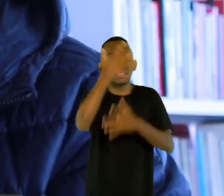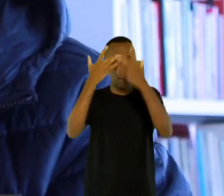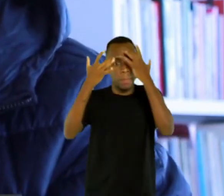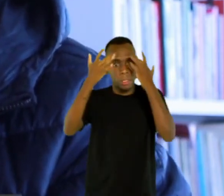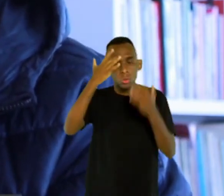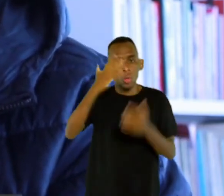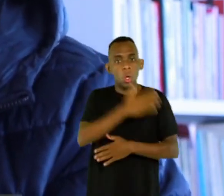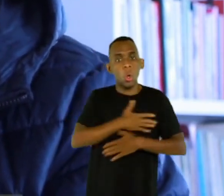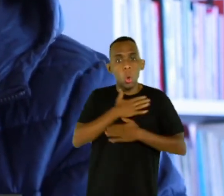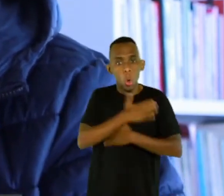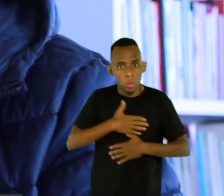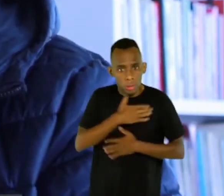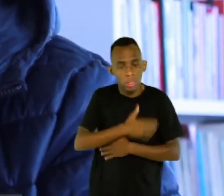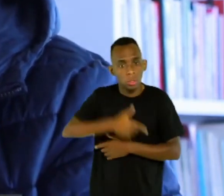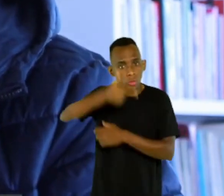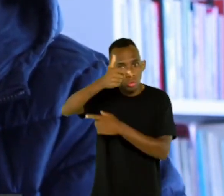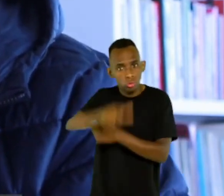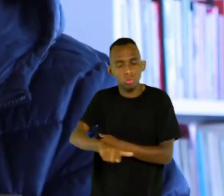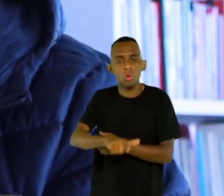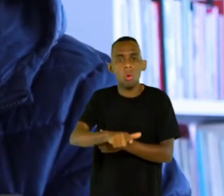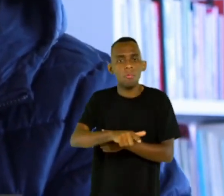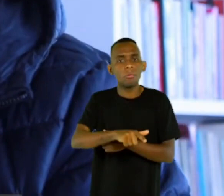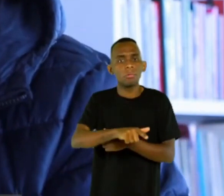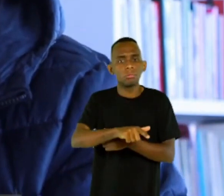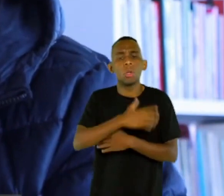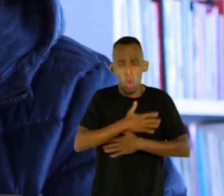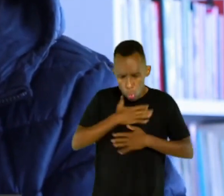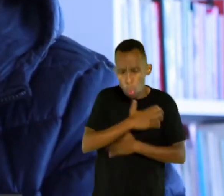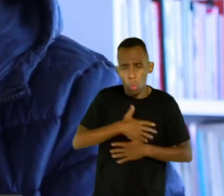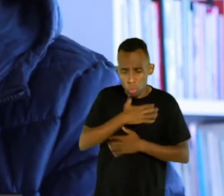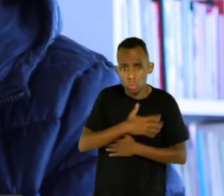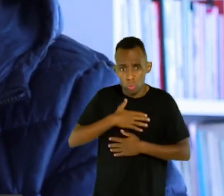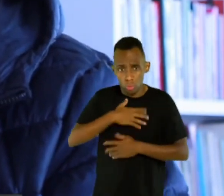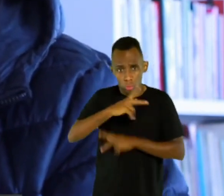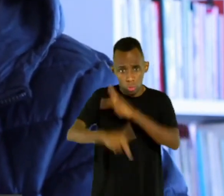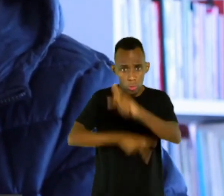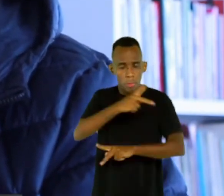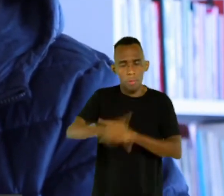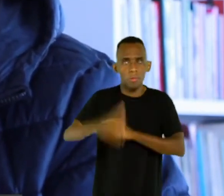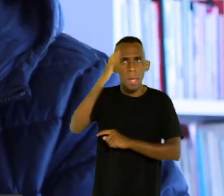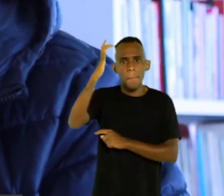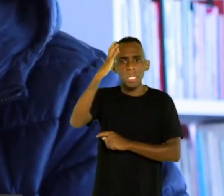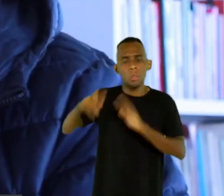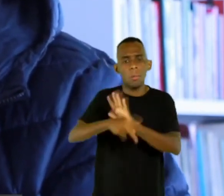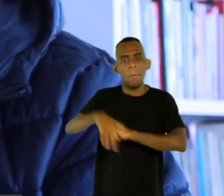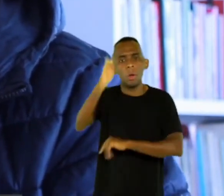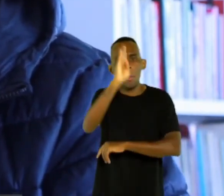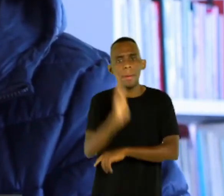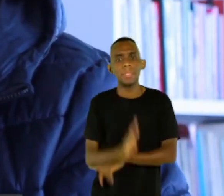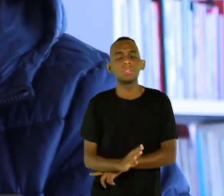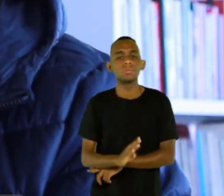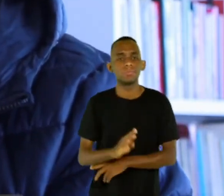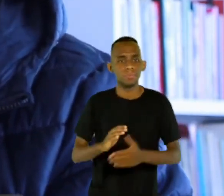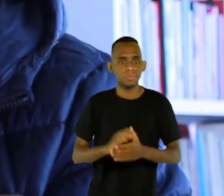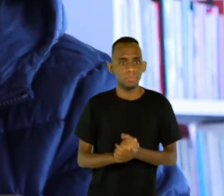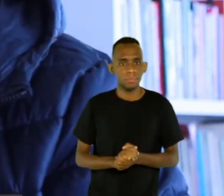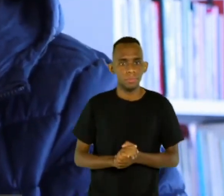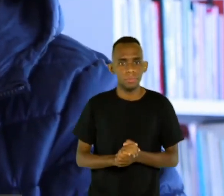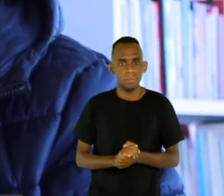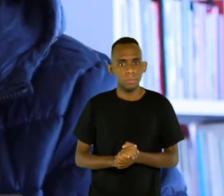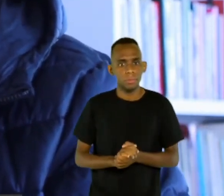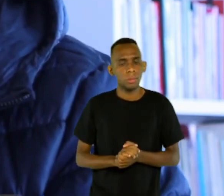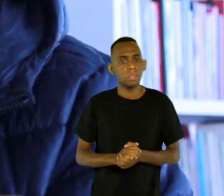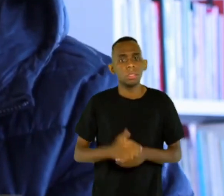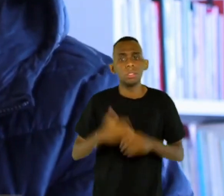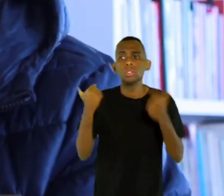gostarem, tomarem gosto popular pela ficção brasileira. Sabe? Isso não tem